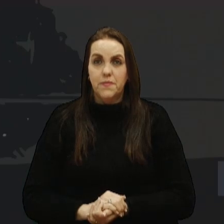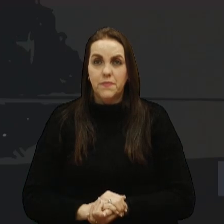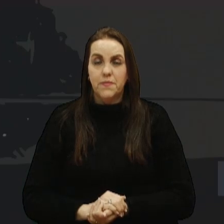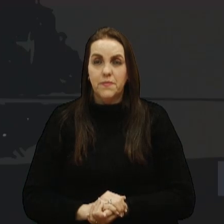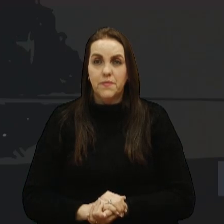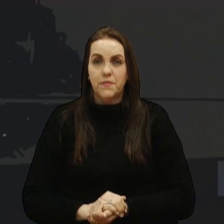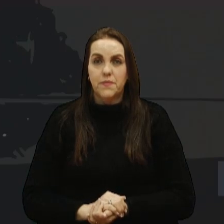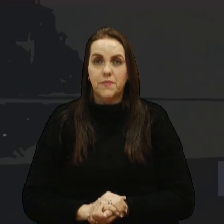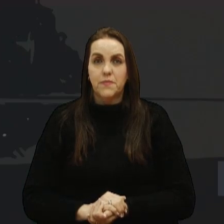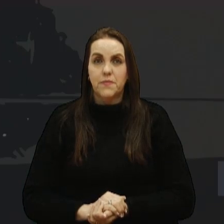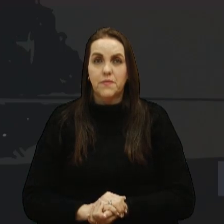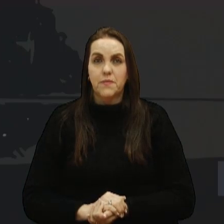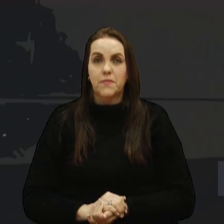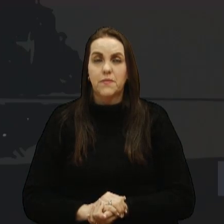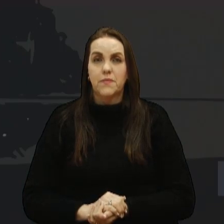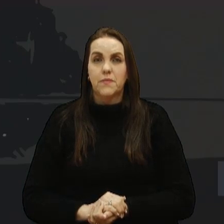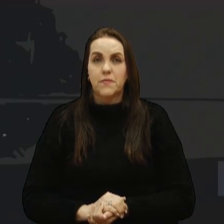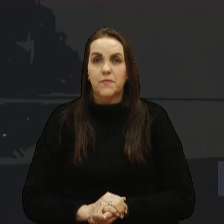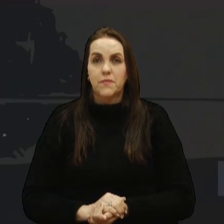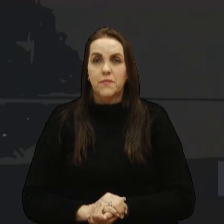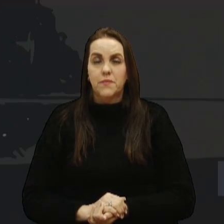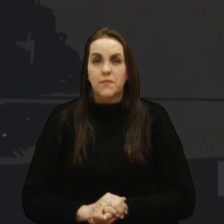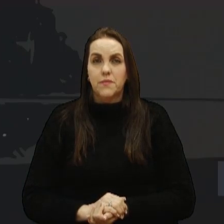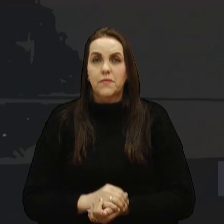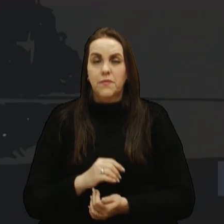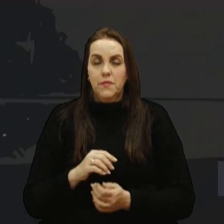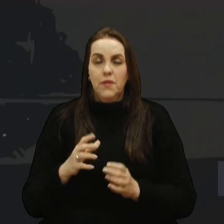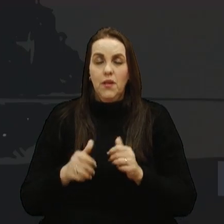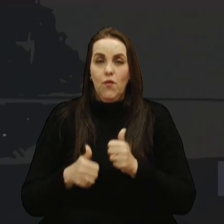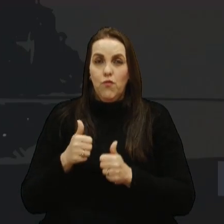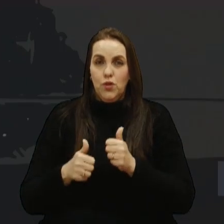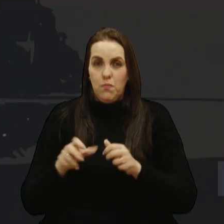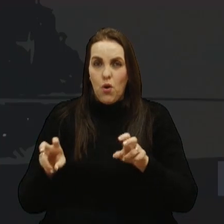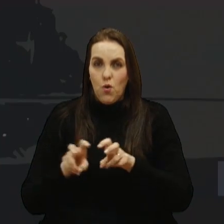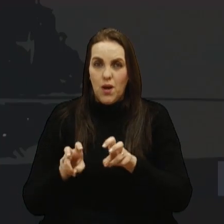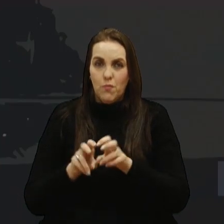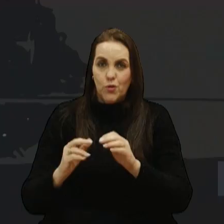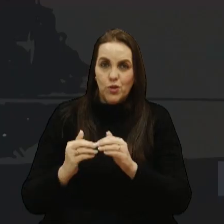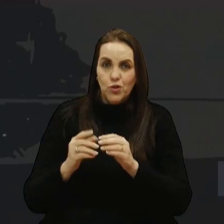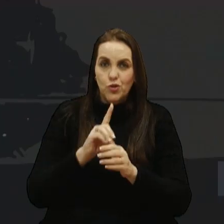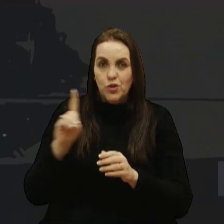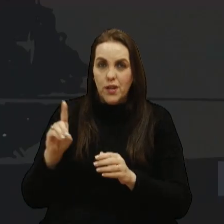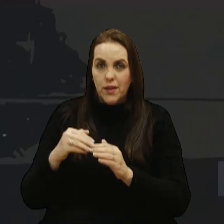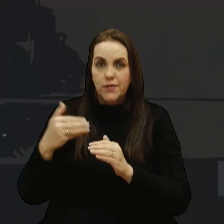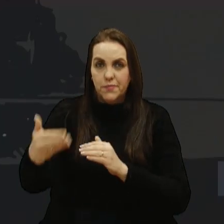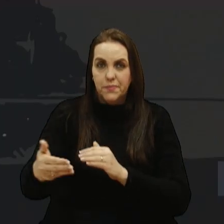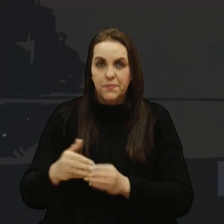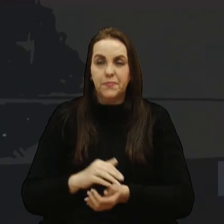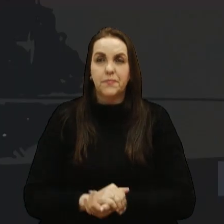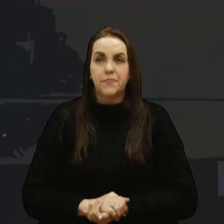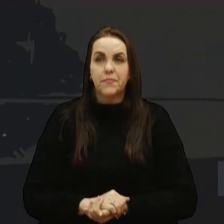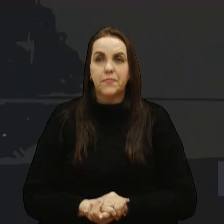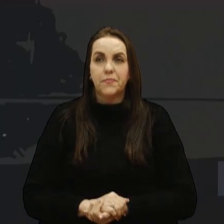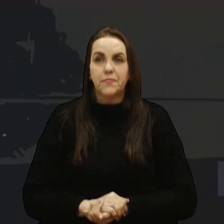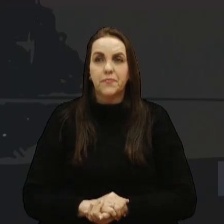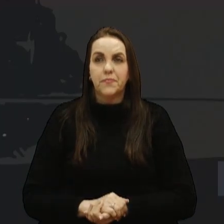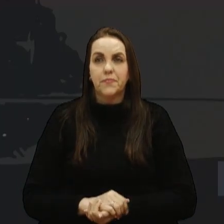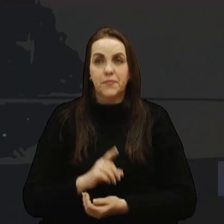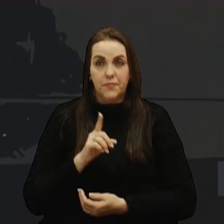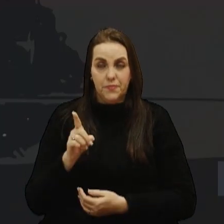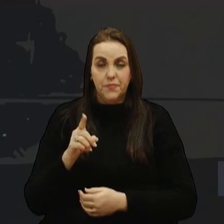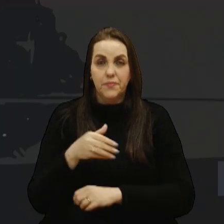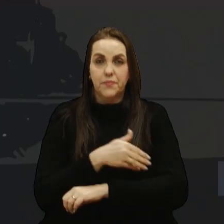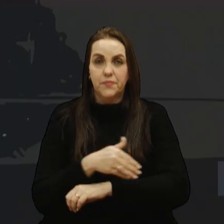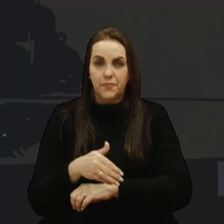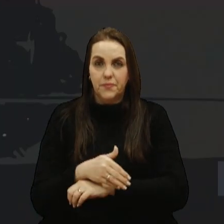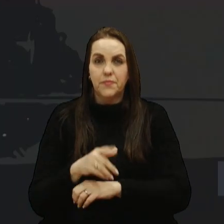Então, essa é uma das vias, depois do campo de futebol à direita. Vai, próximo. Bom, Atílio Citon sai do Santo